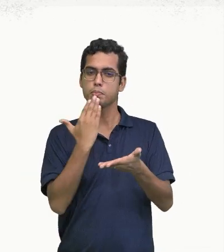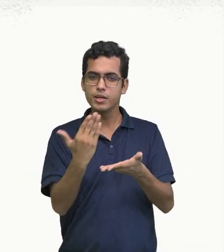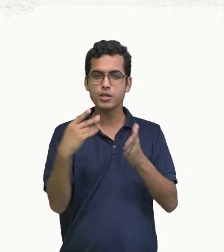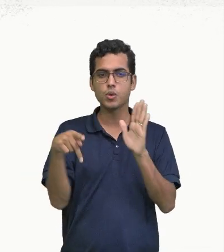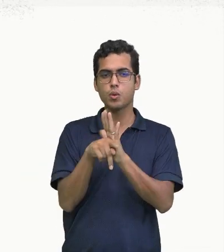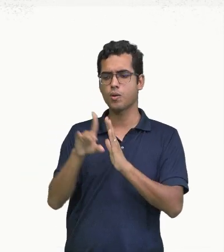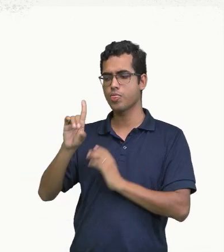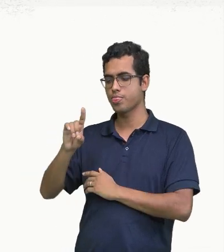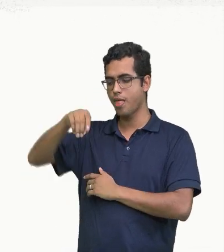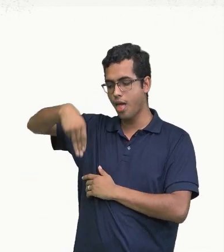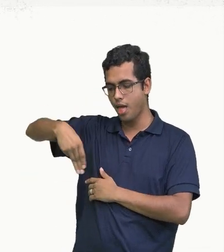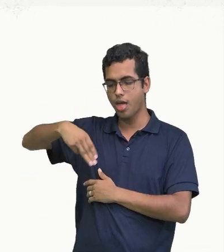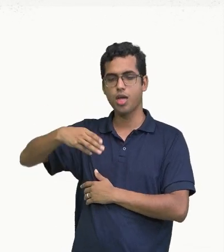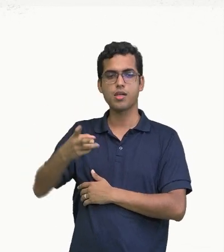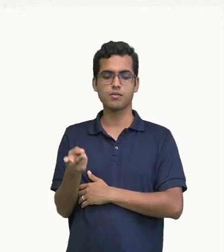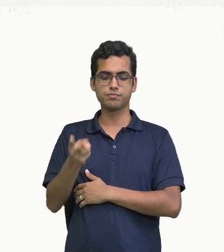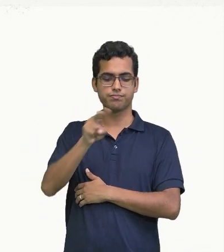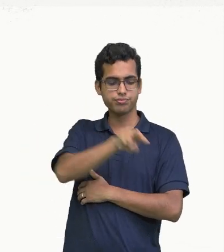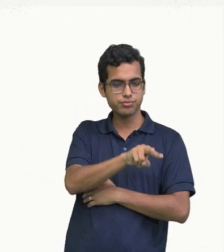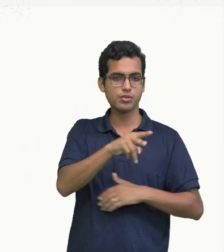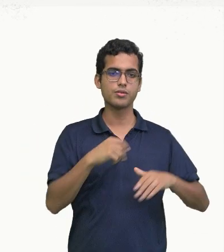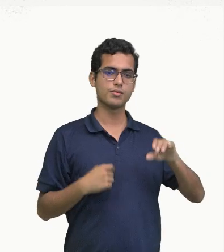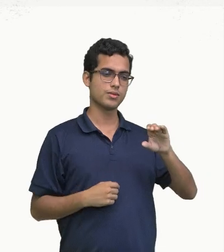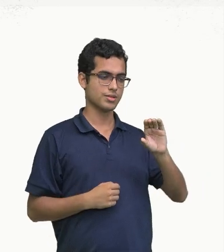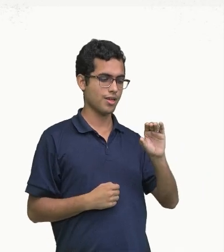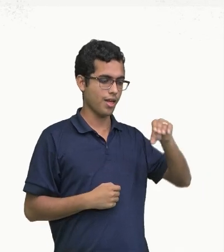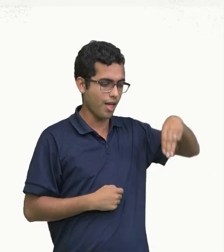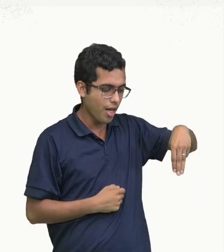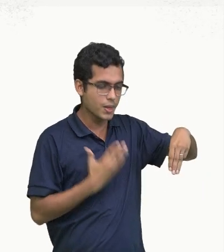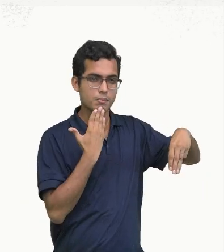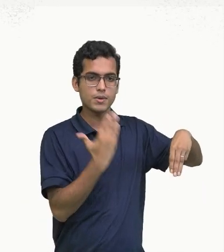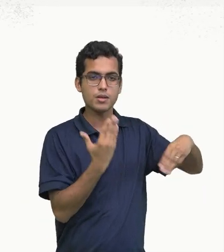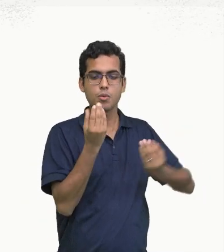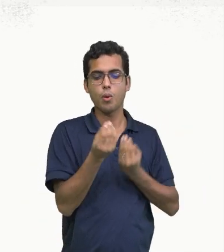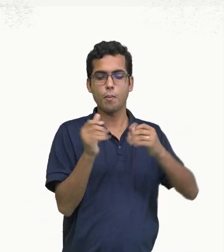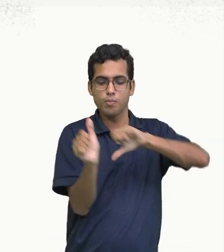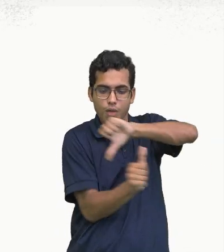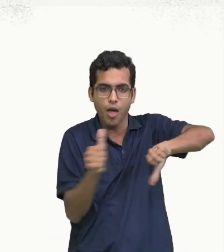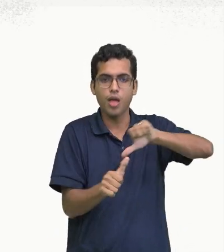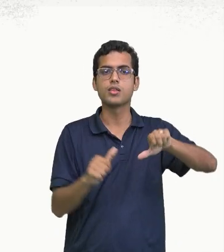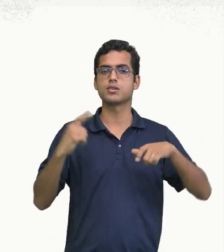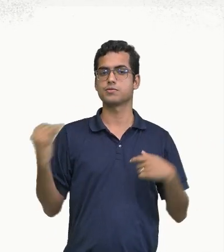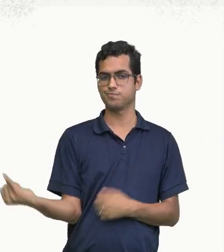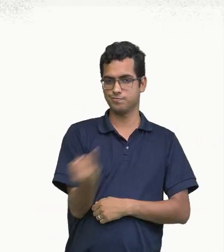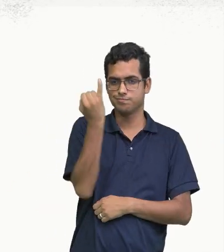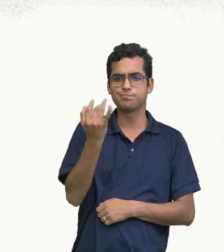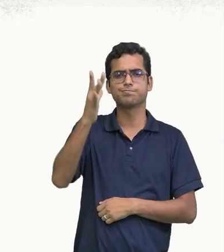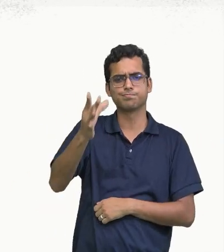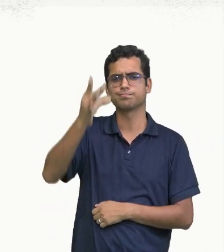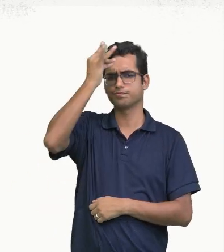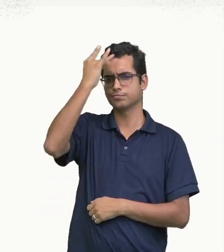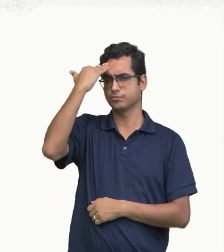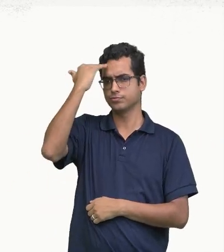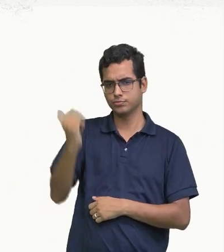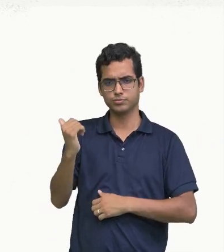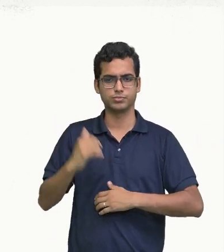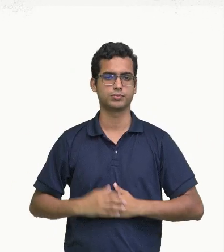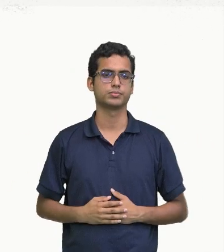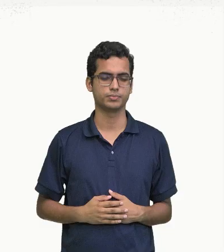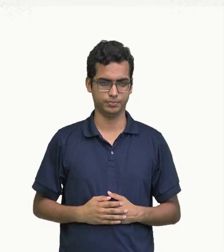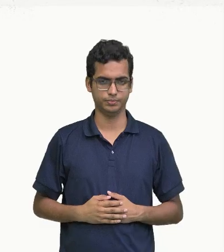então vice-versa. Então é interessante que você comece a perceber isso daí e fazer a anotação. Aqui,